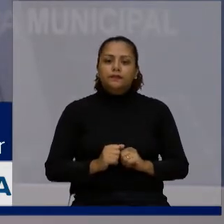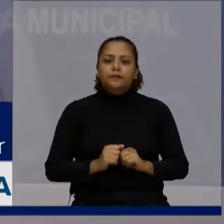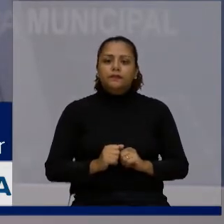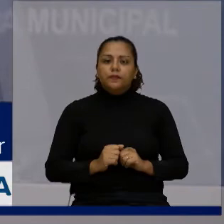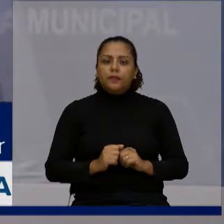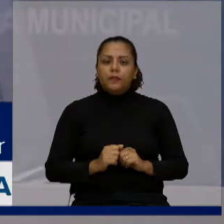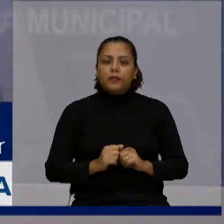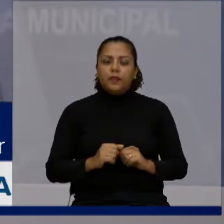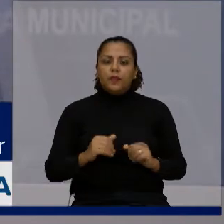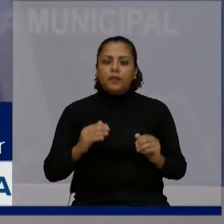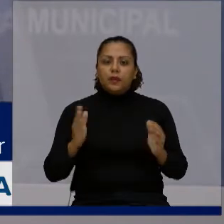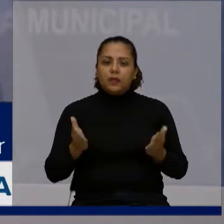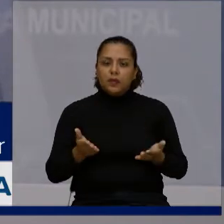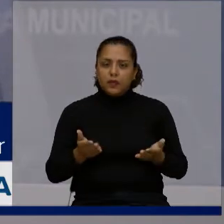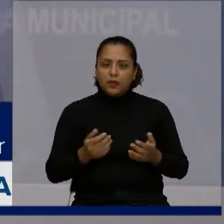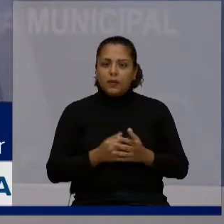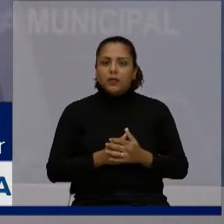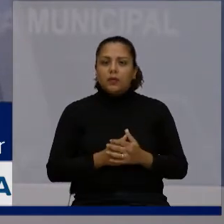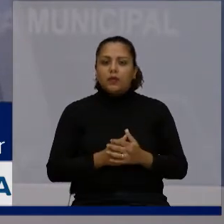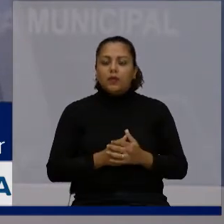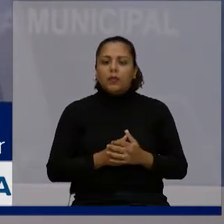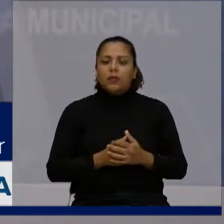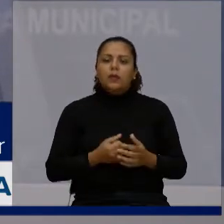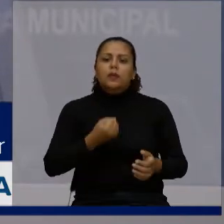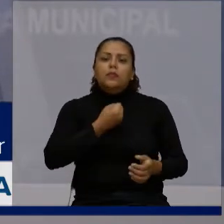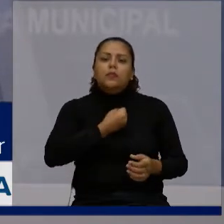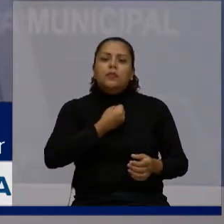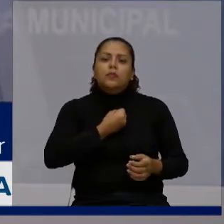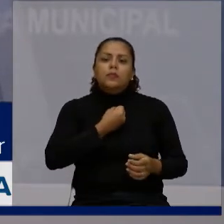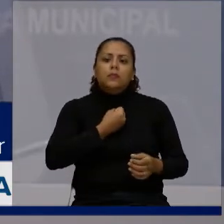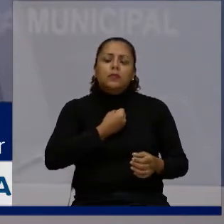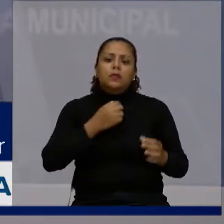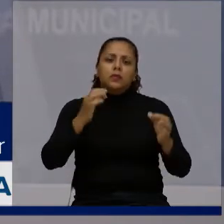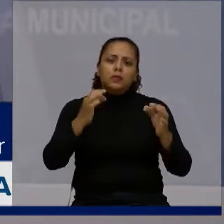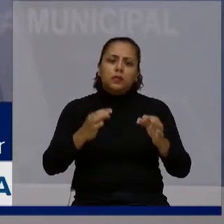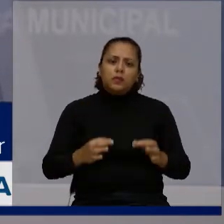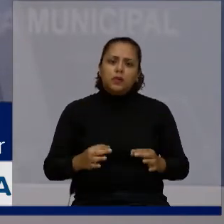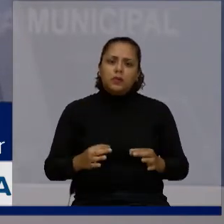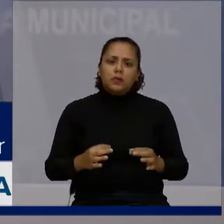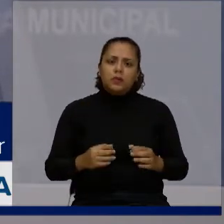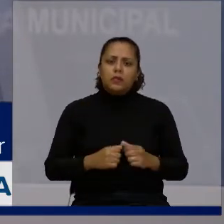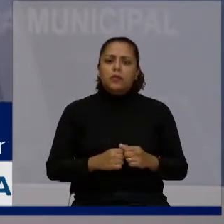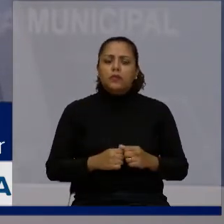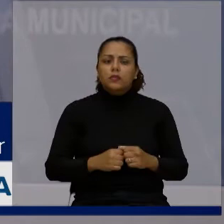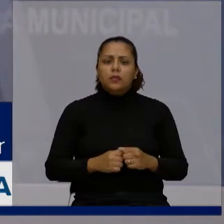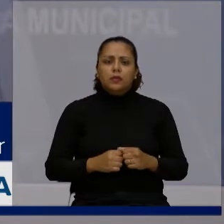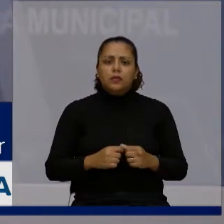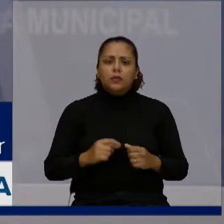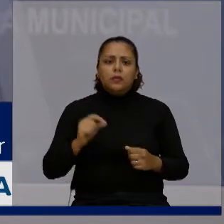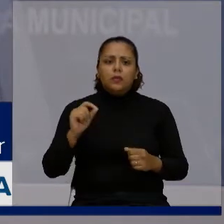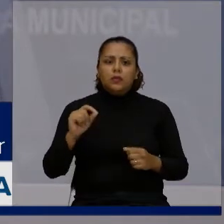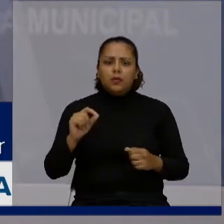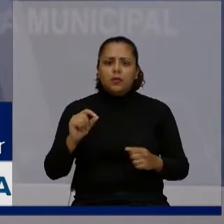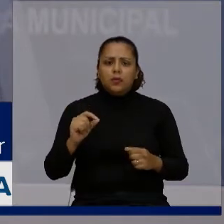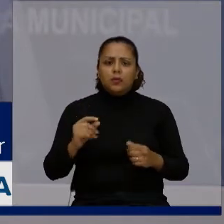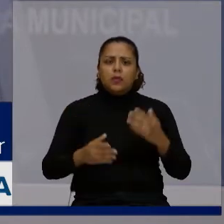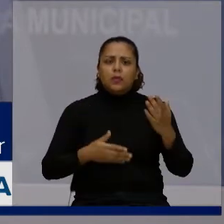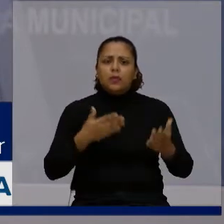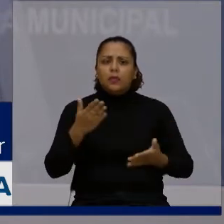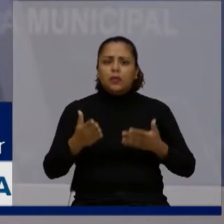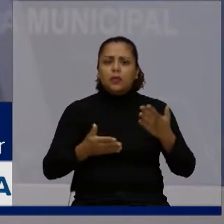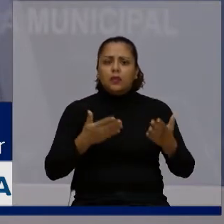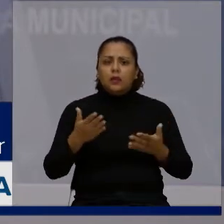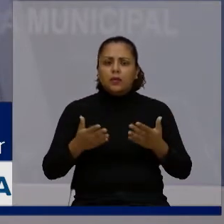número agora um pouco mais preciso sobre a questão que eu venho colocando para os senhores aqui, relacionado